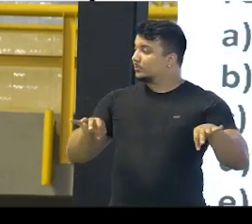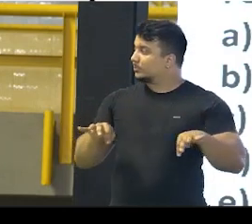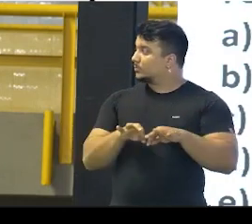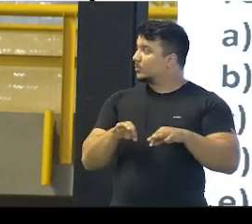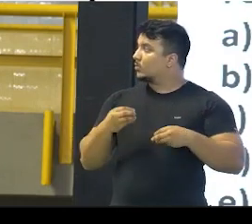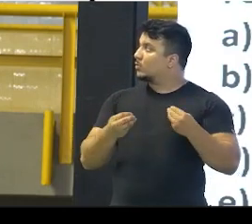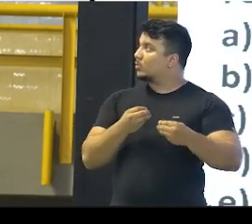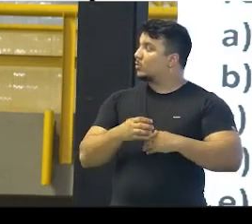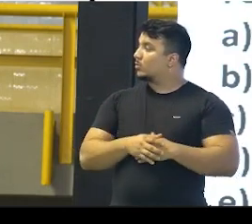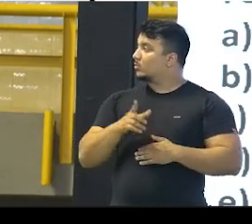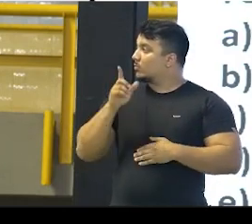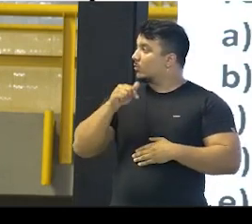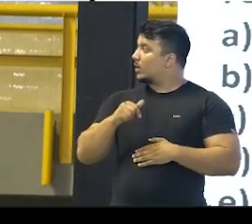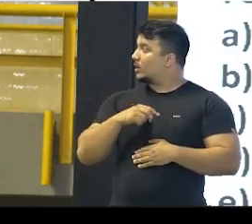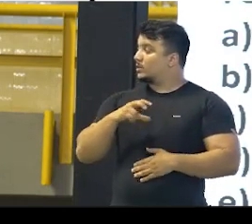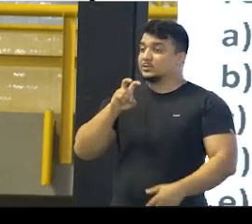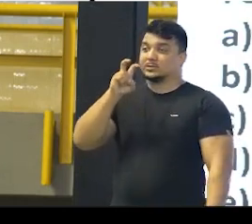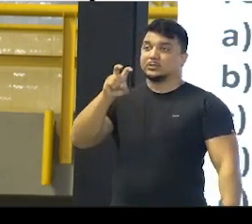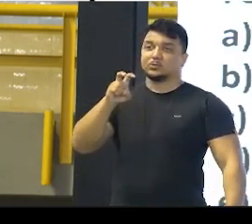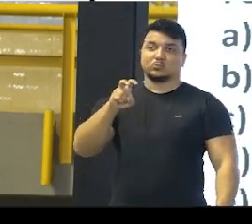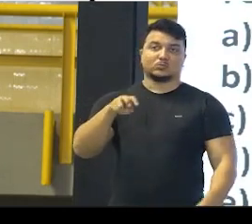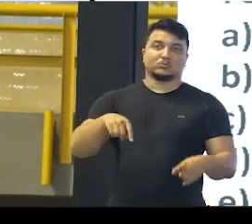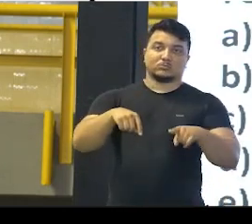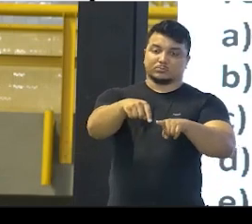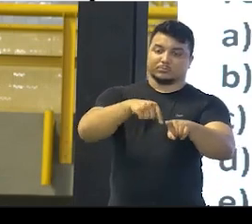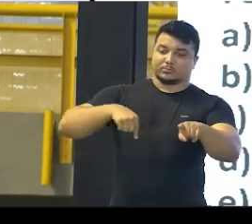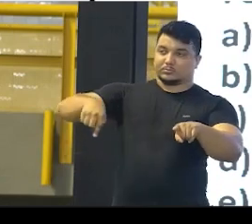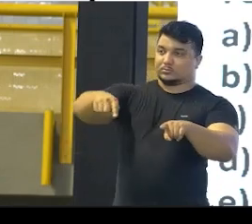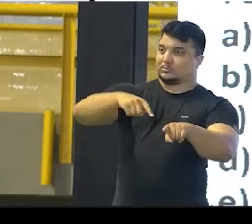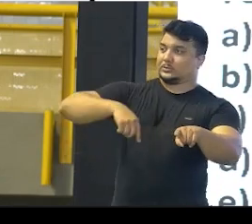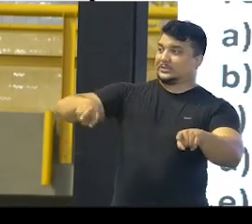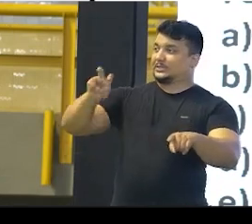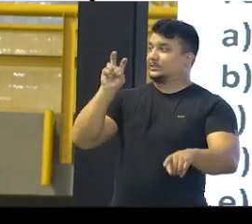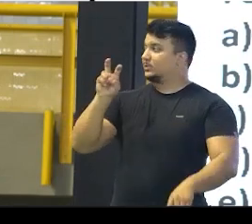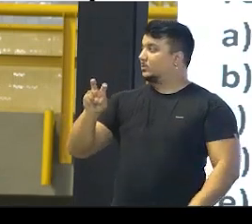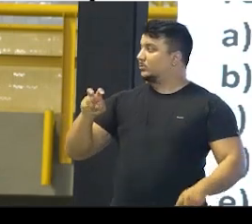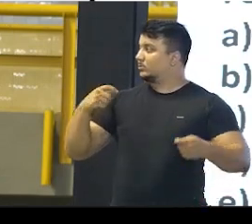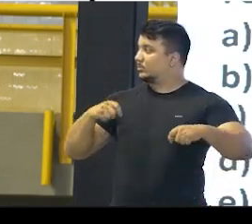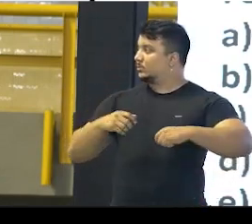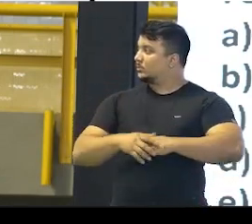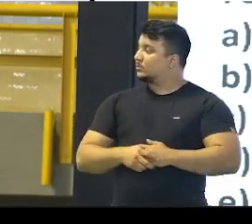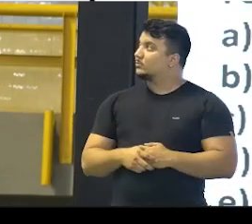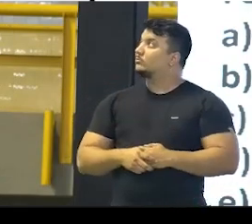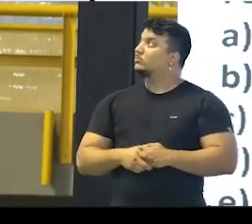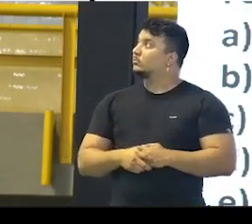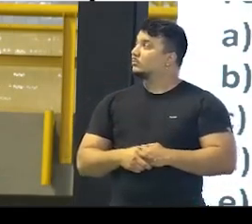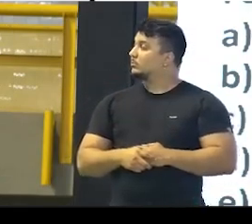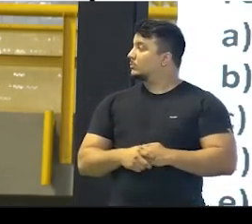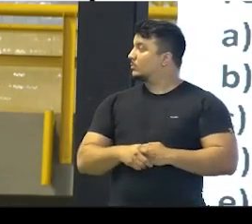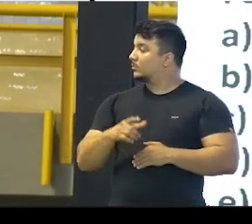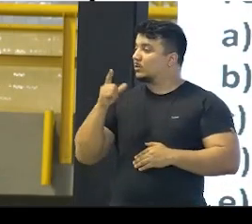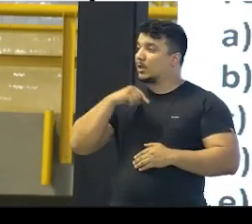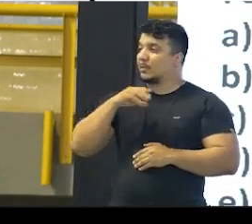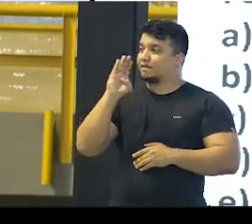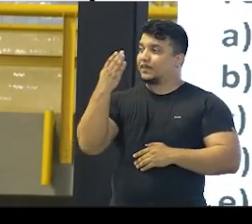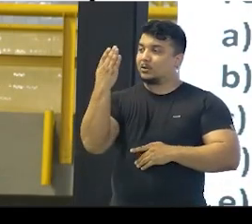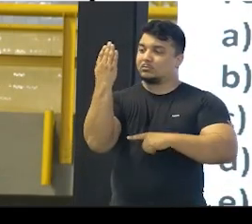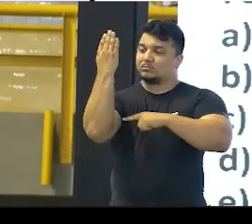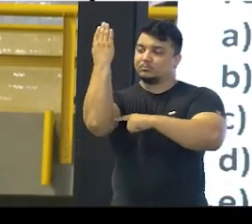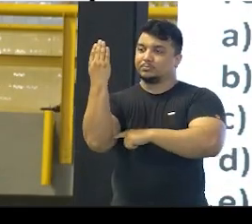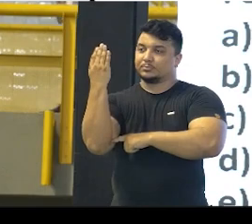Quantos metros de arame ele precisa comprar no mínimo para realizar essa tarefa? Gente,